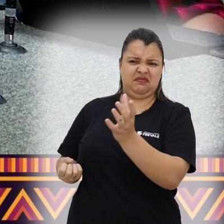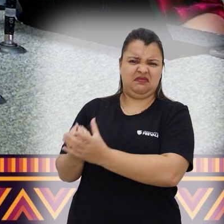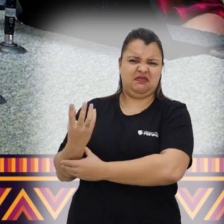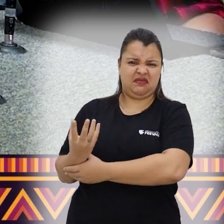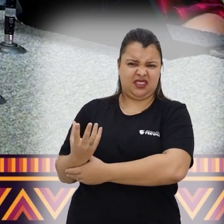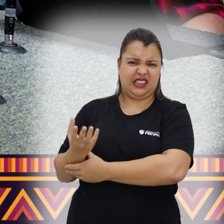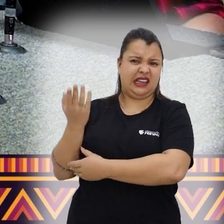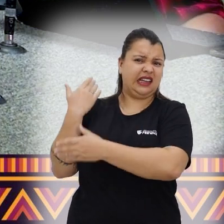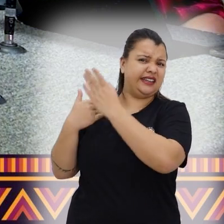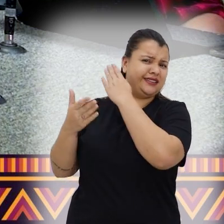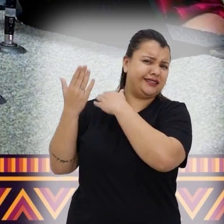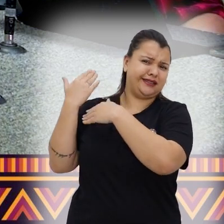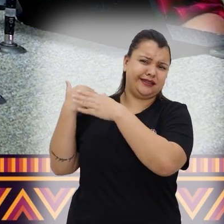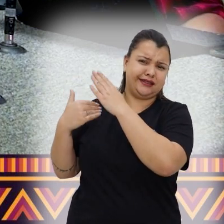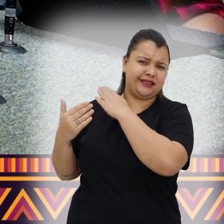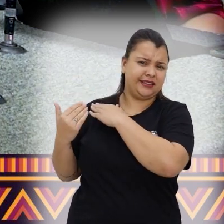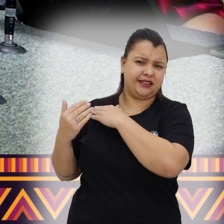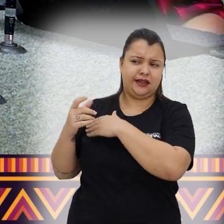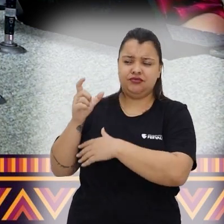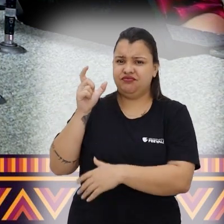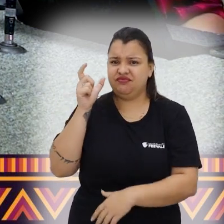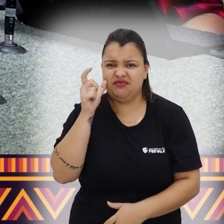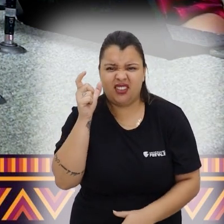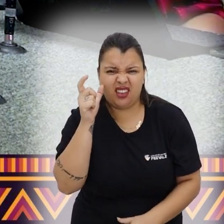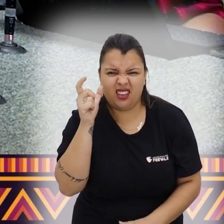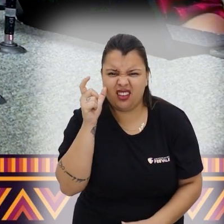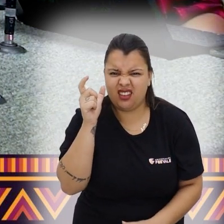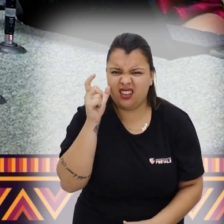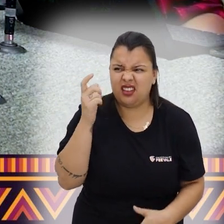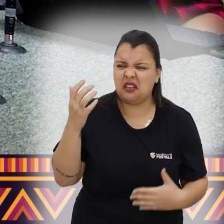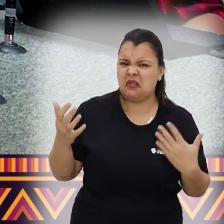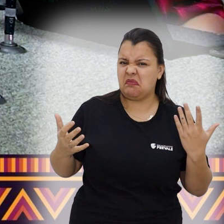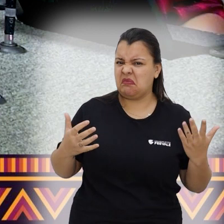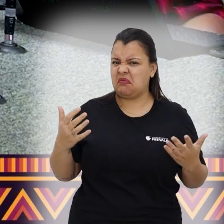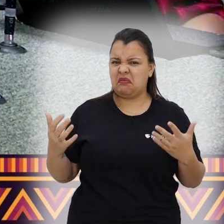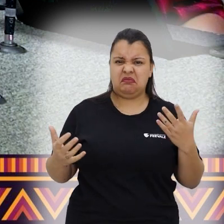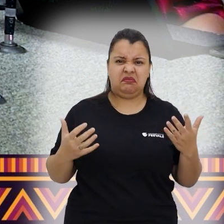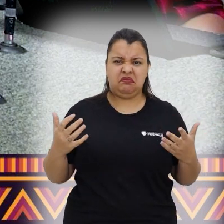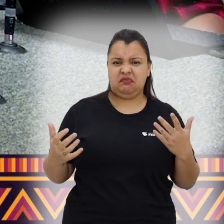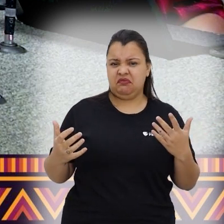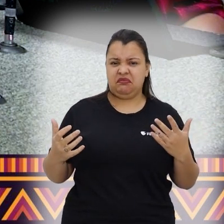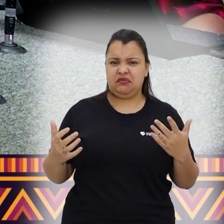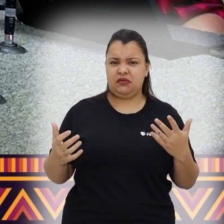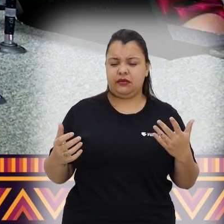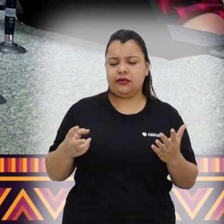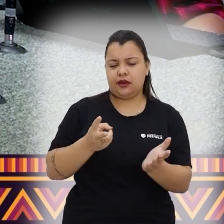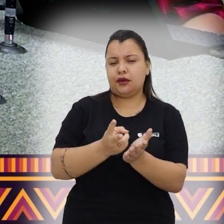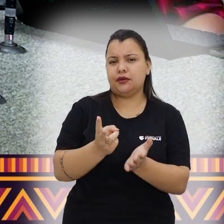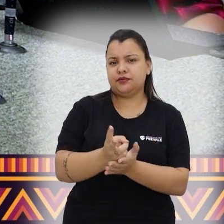na Idade Média, que é o tal do demônio, que é o tal do diabo e tal. Né? Lembrando sempre que para